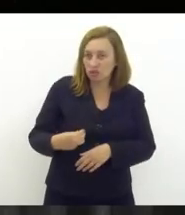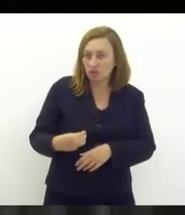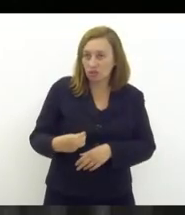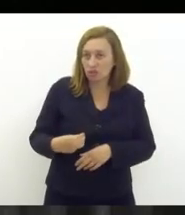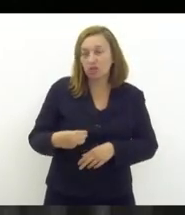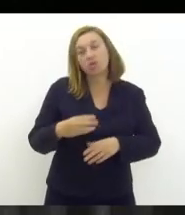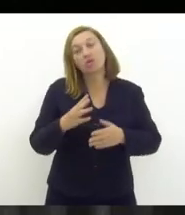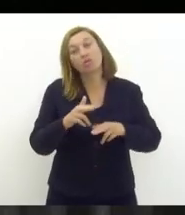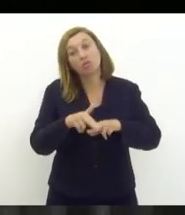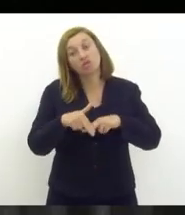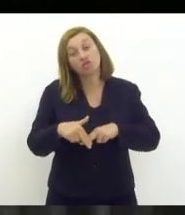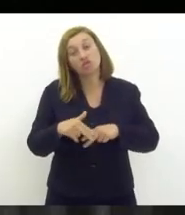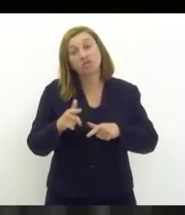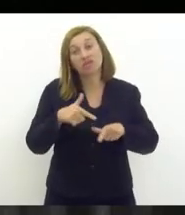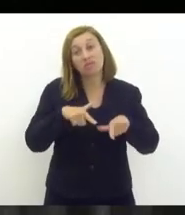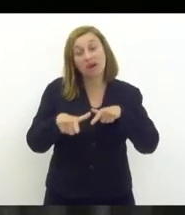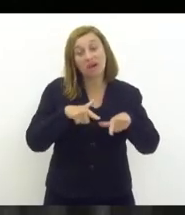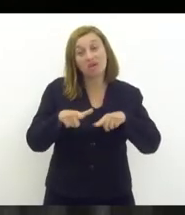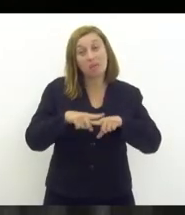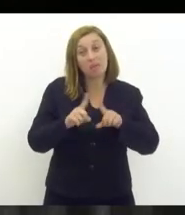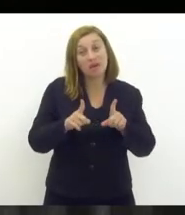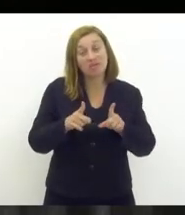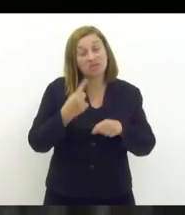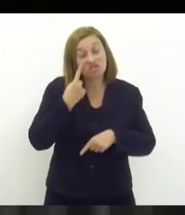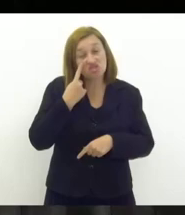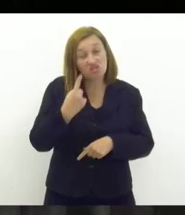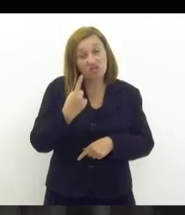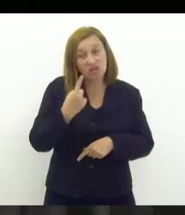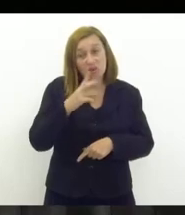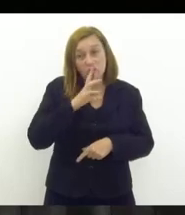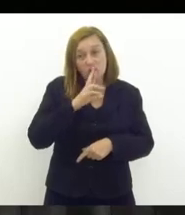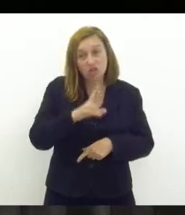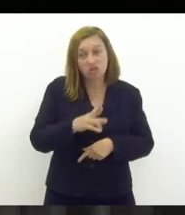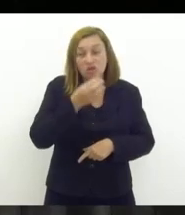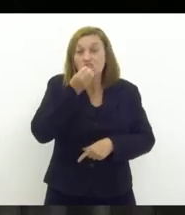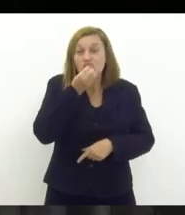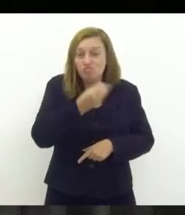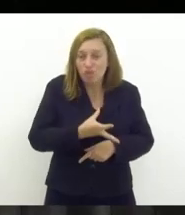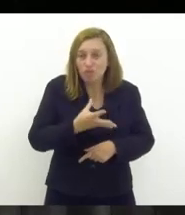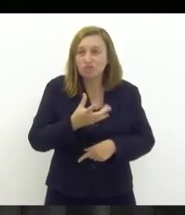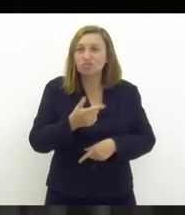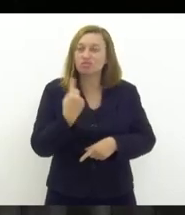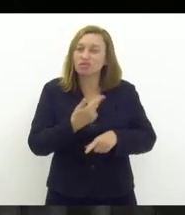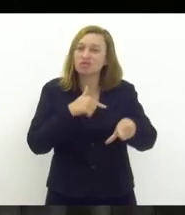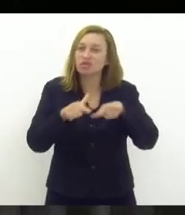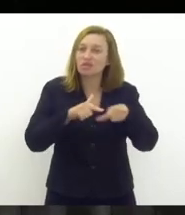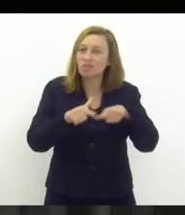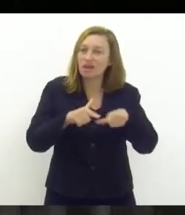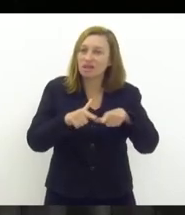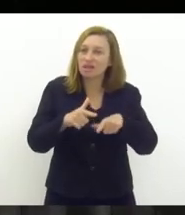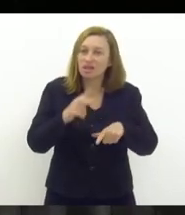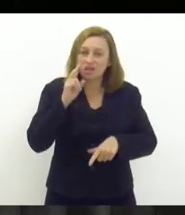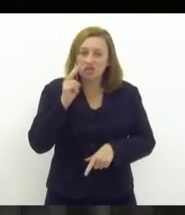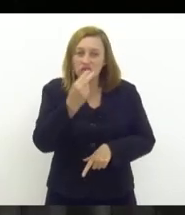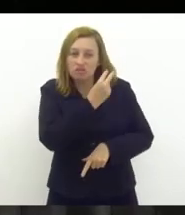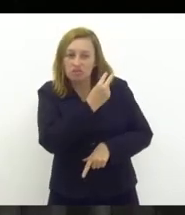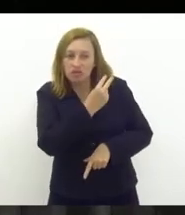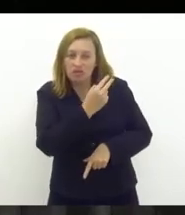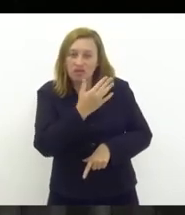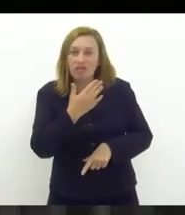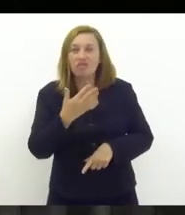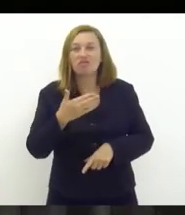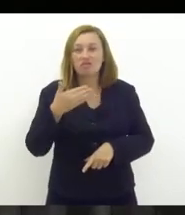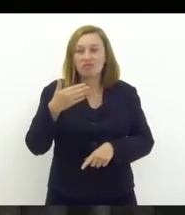algum trabalho mas quando a gente vê o resultado positivo do nosso trabalho a gente olha para trás e vê que valeu a